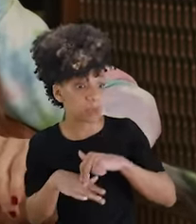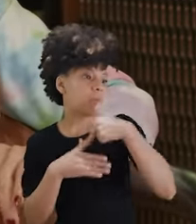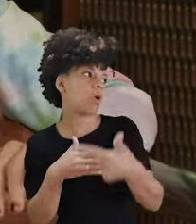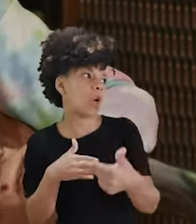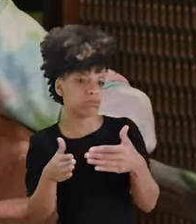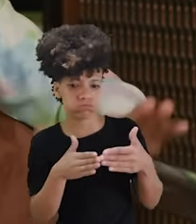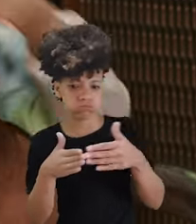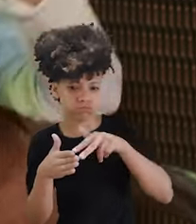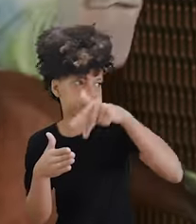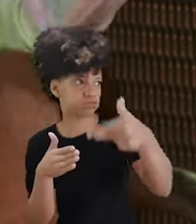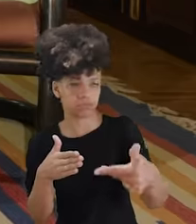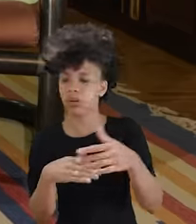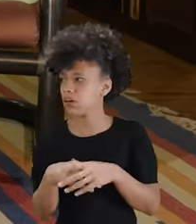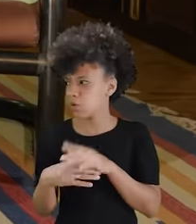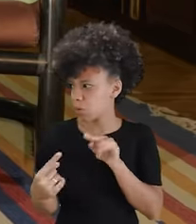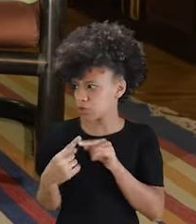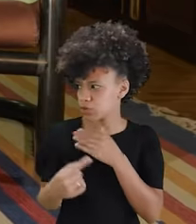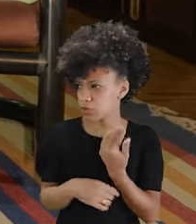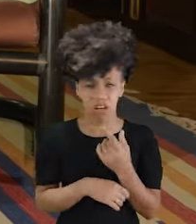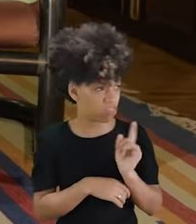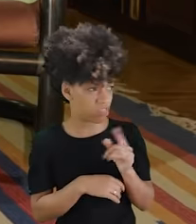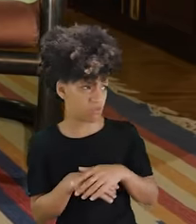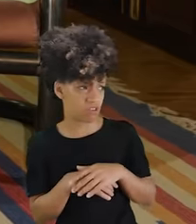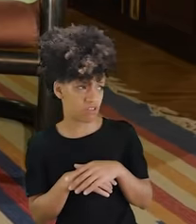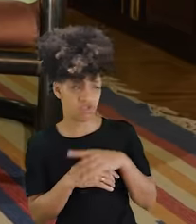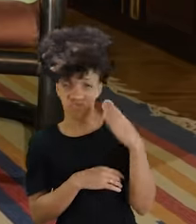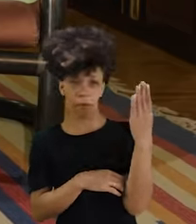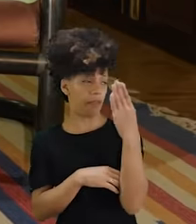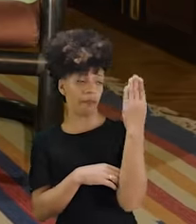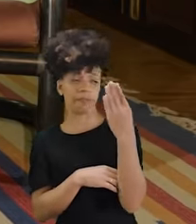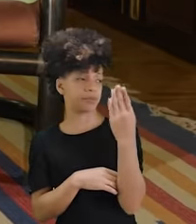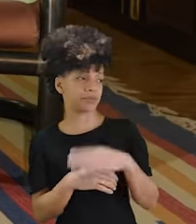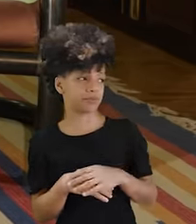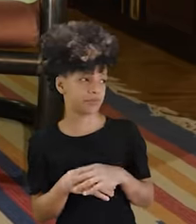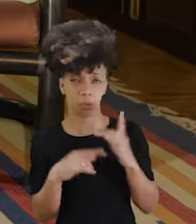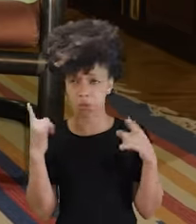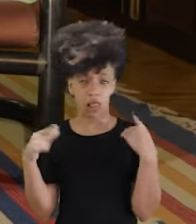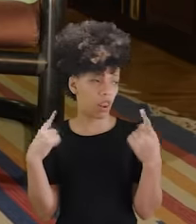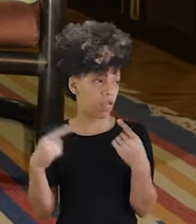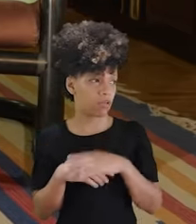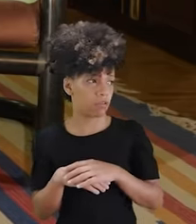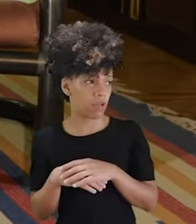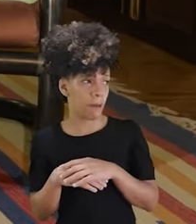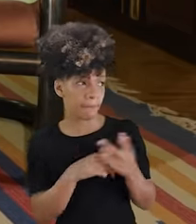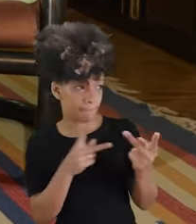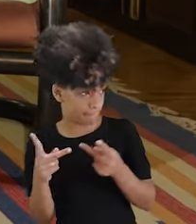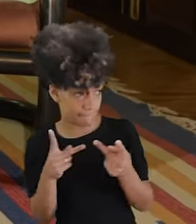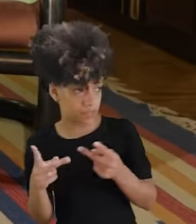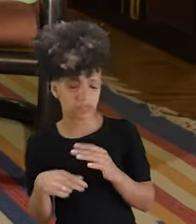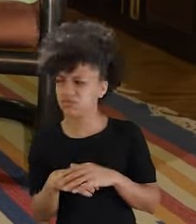tipo pulou do navio é não perde de bêbado de o dureta